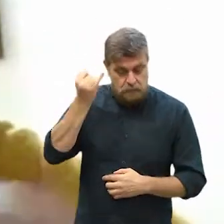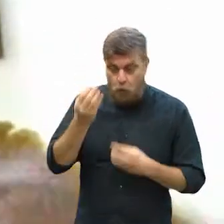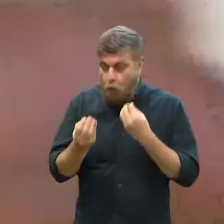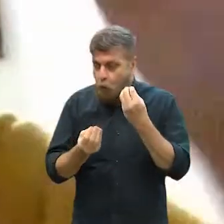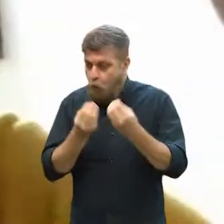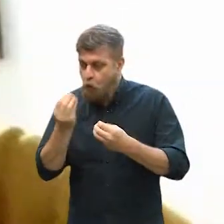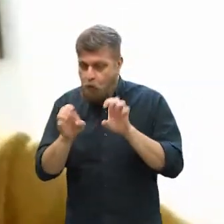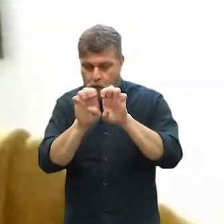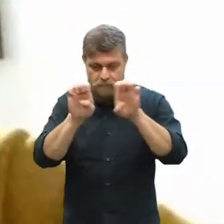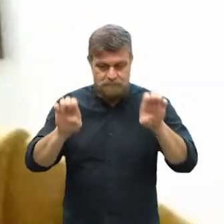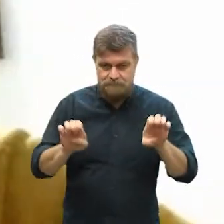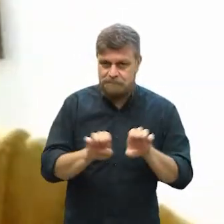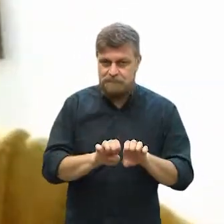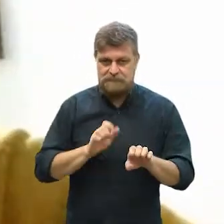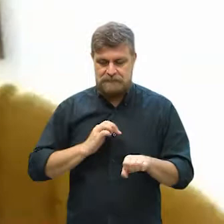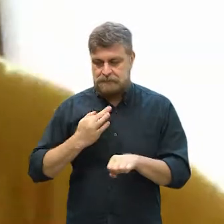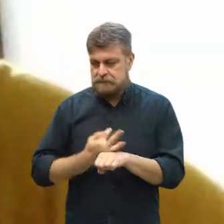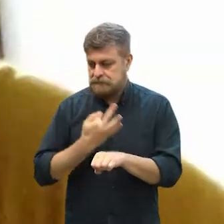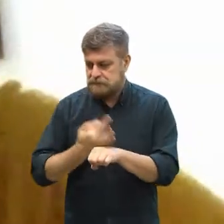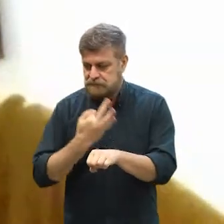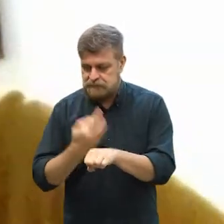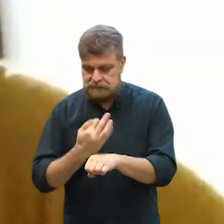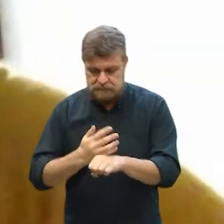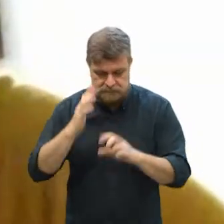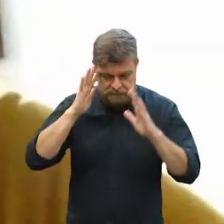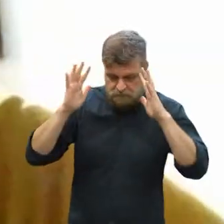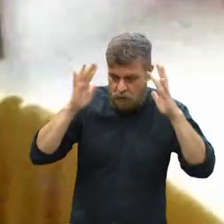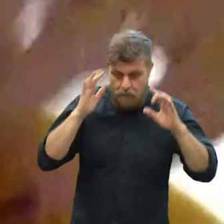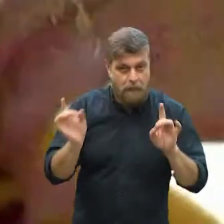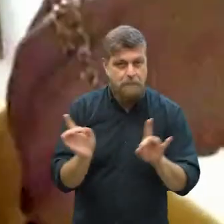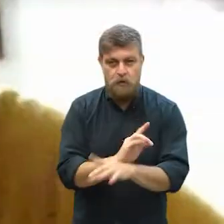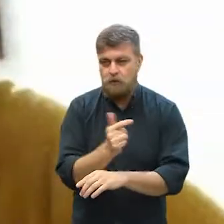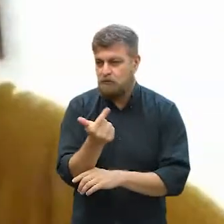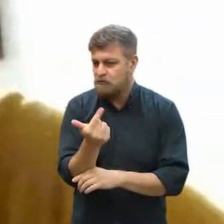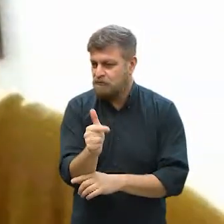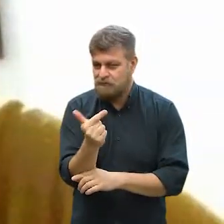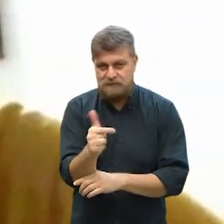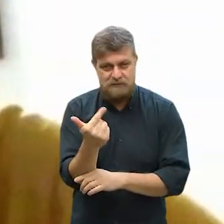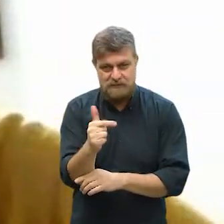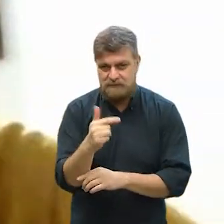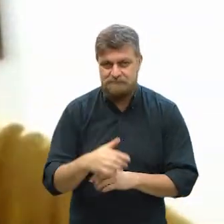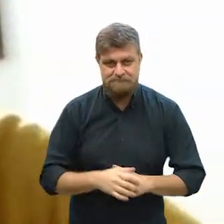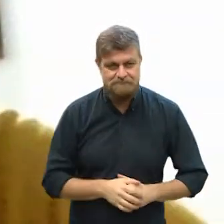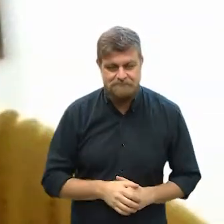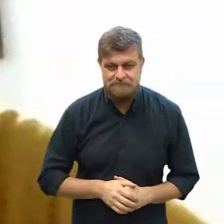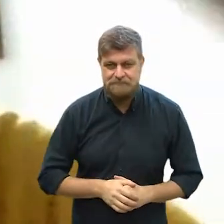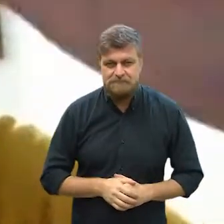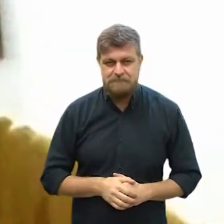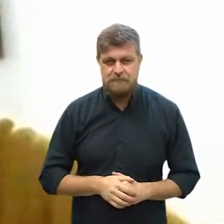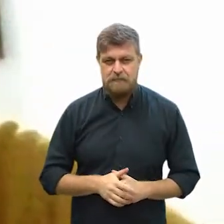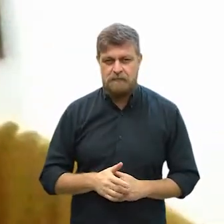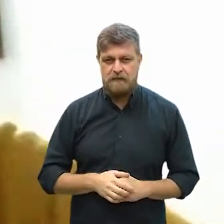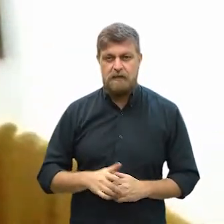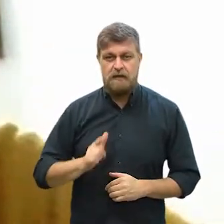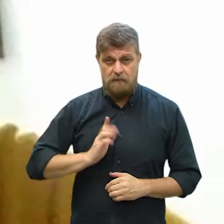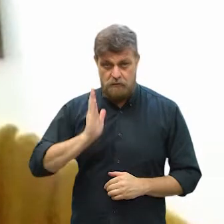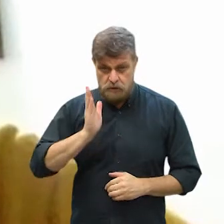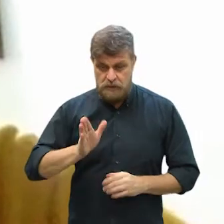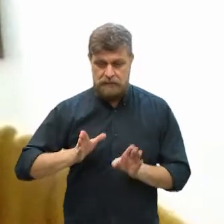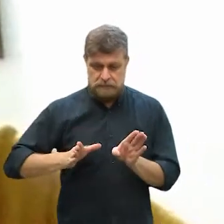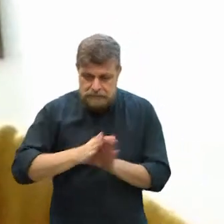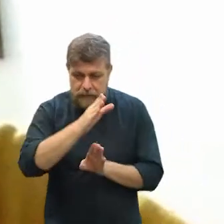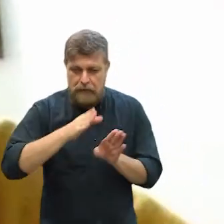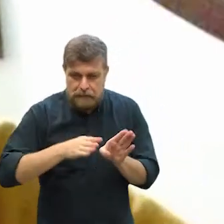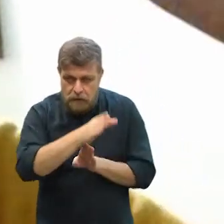como que ele ia se estruturar. Eu estava justamente desenhando, né? Ele não estava pronto, não tinha um business plan desenhado. E aí eu tinha vendido algumas